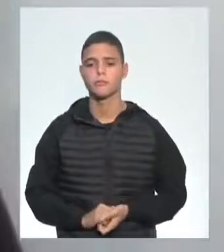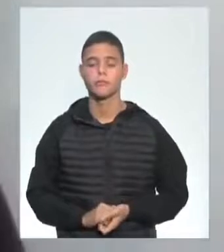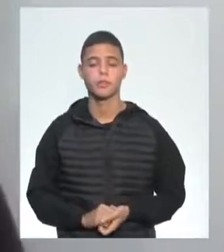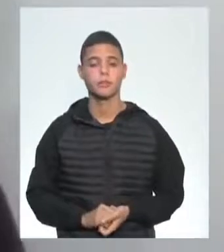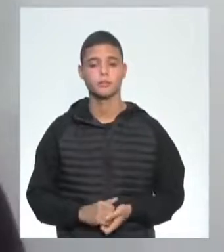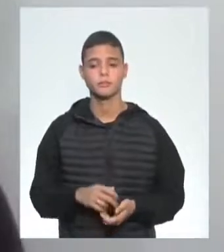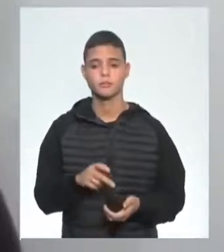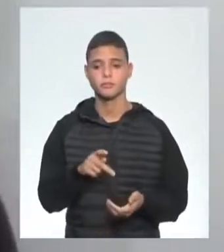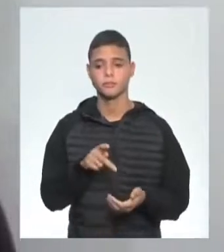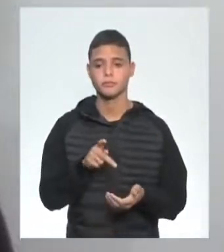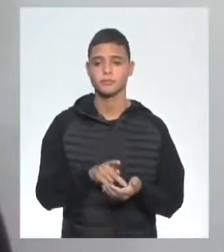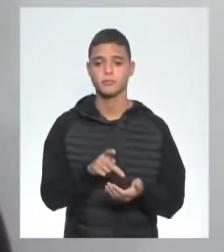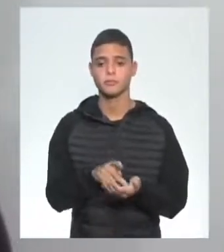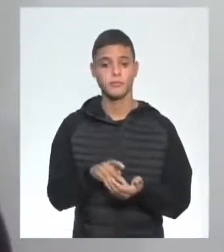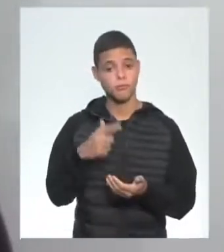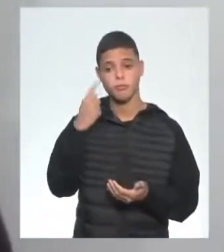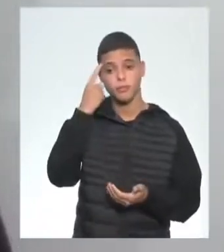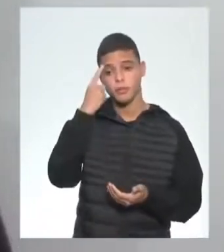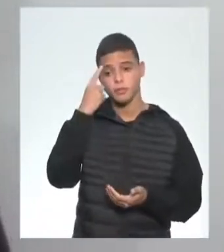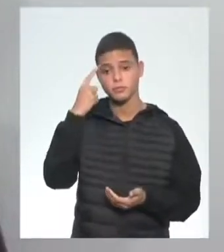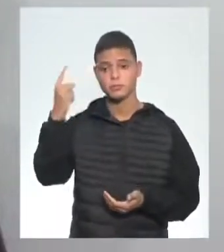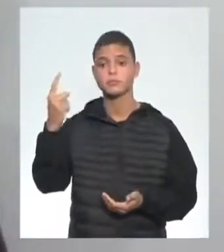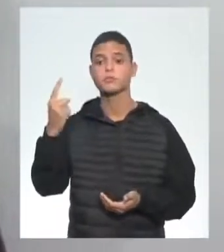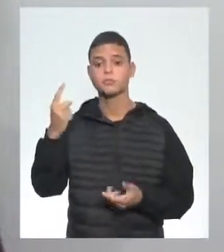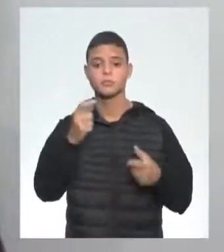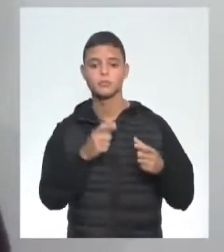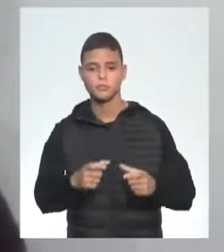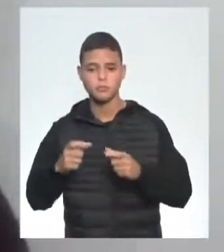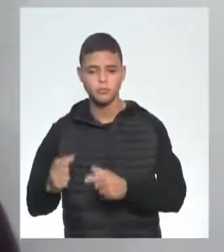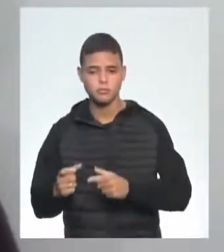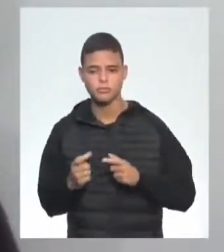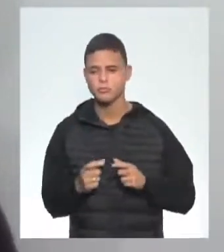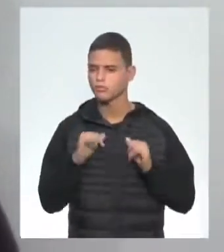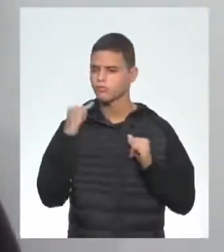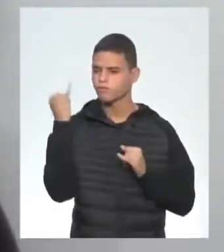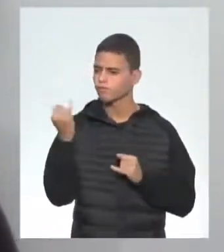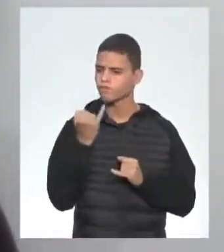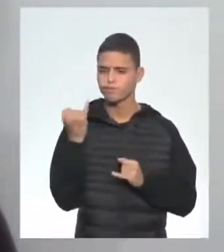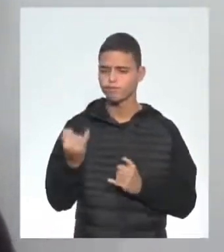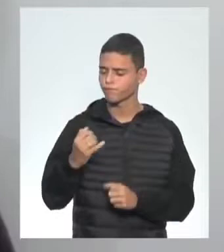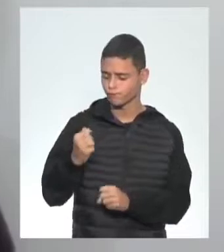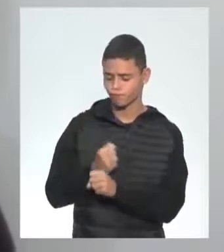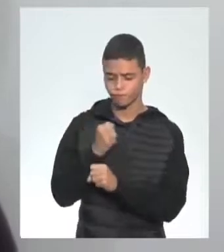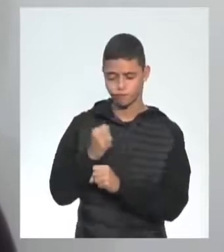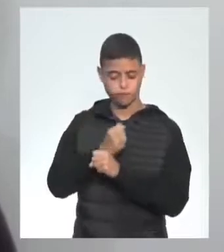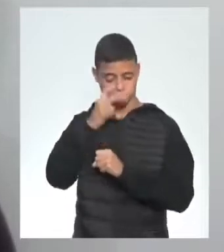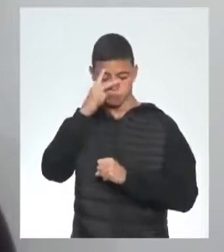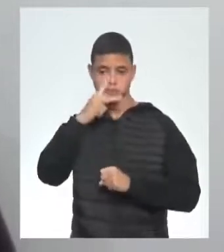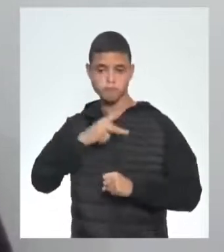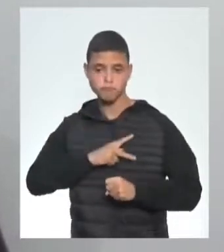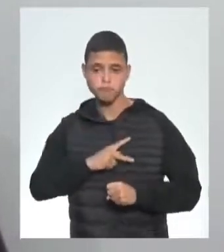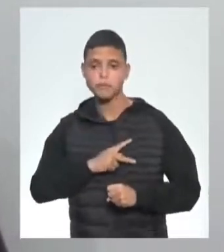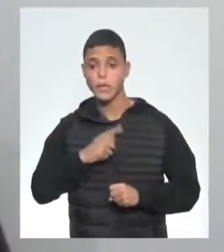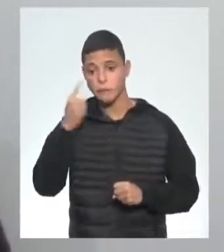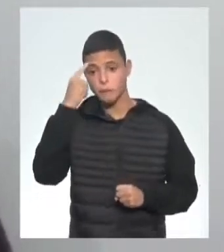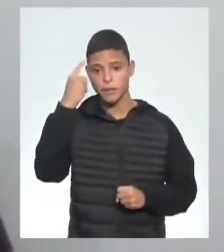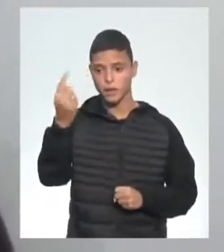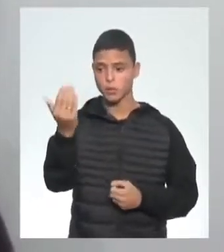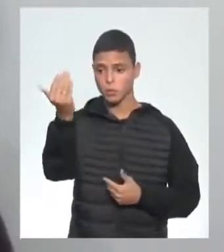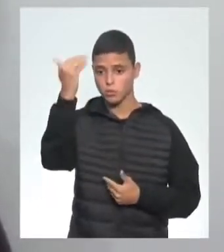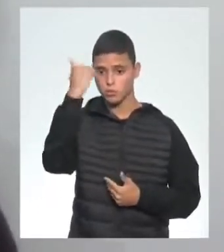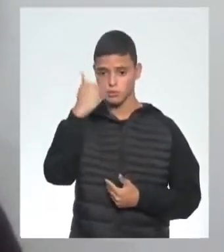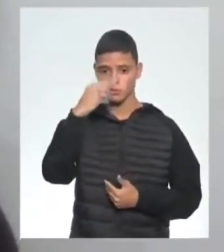verdade. Pensar nos locais que são essenciais para a nossa construção é pensar naquilo que nós somos,